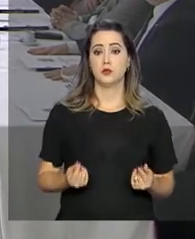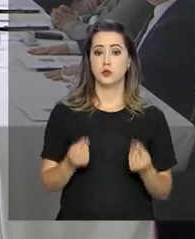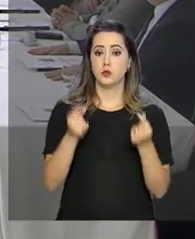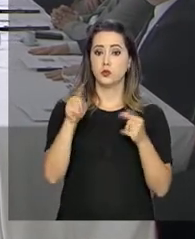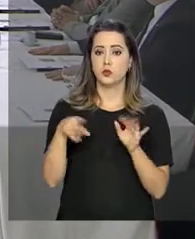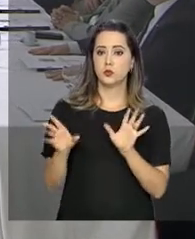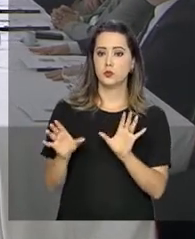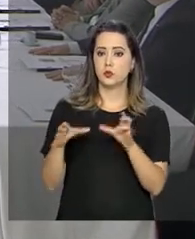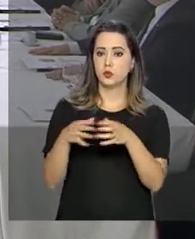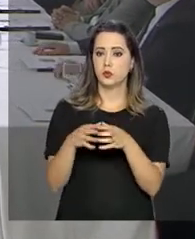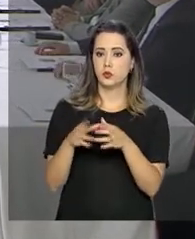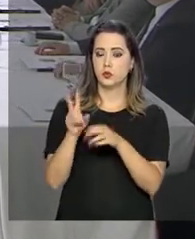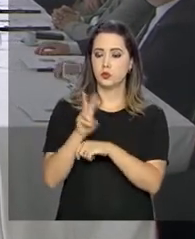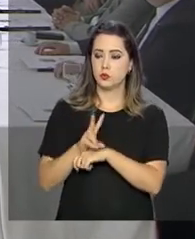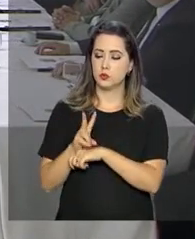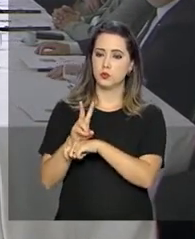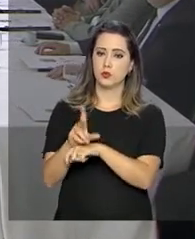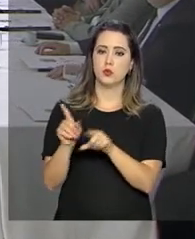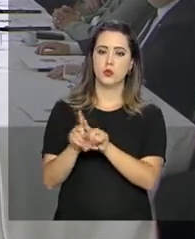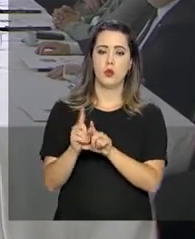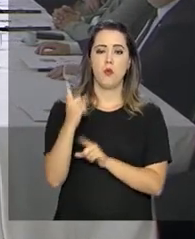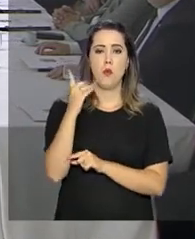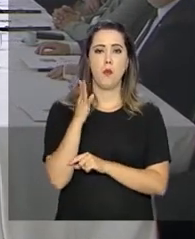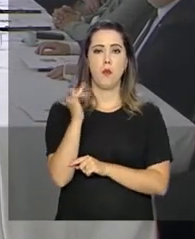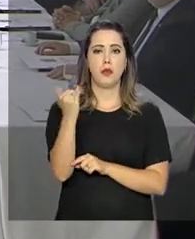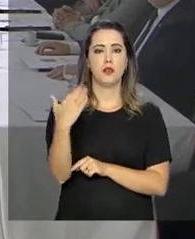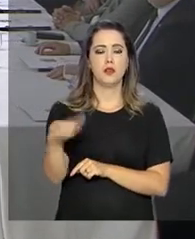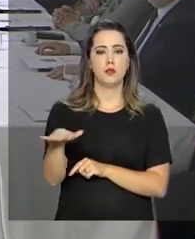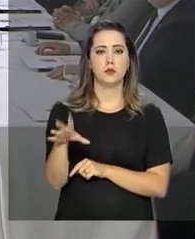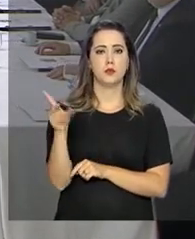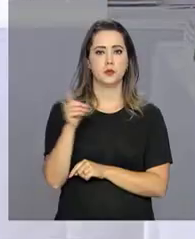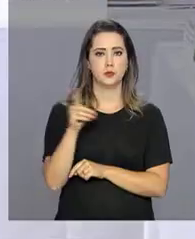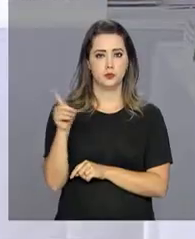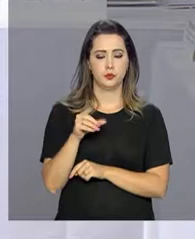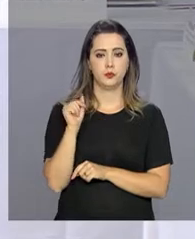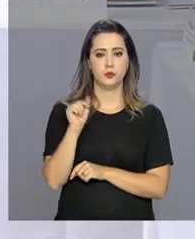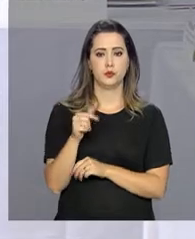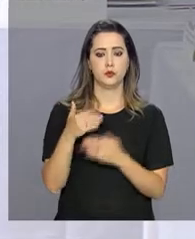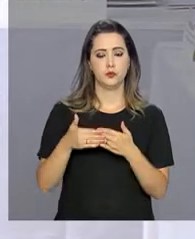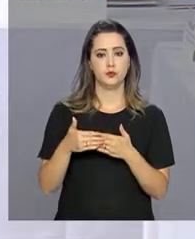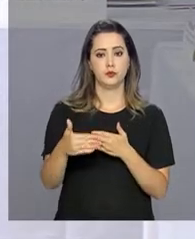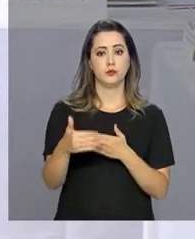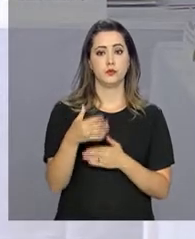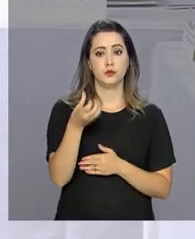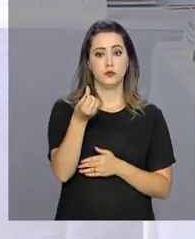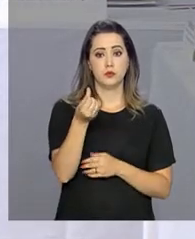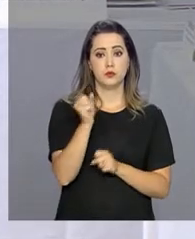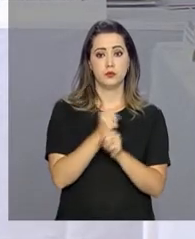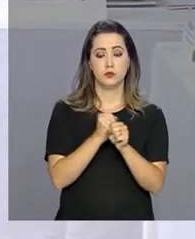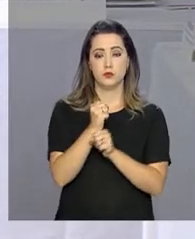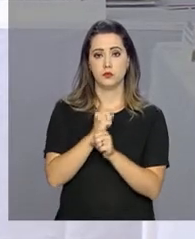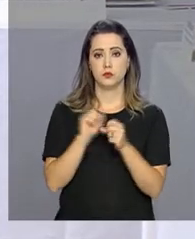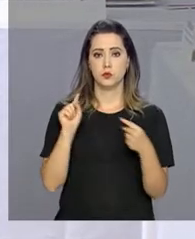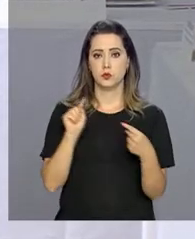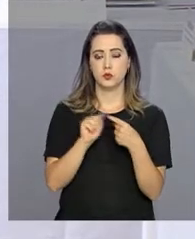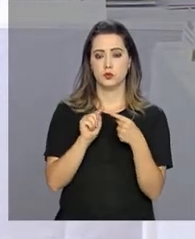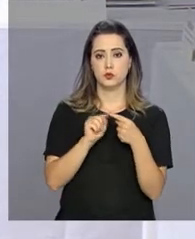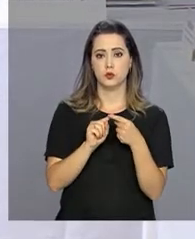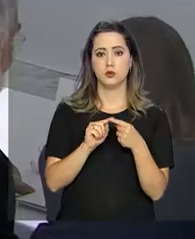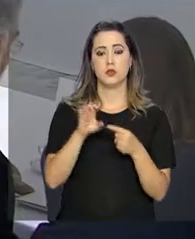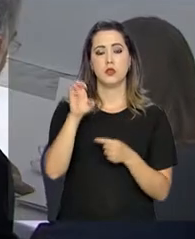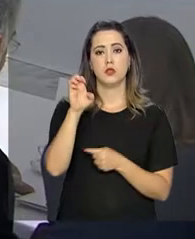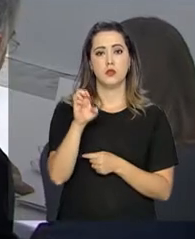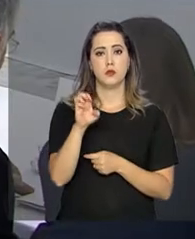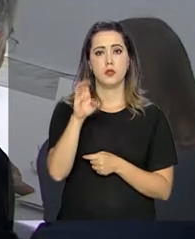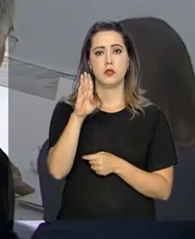fazem parte de uma linha de crédito de US$ 1,5 bilhão de dólares, no período de 6 anos, destinada à Empresa Brasileira